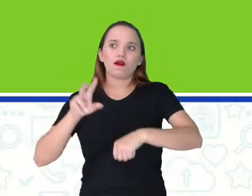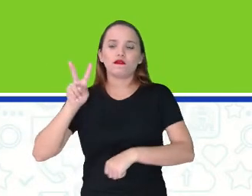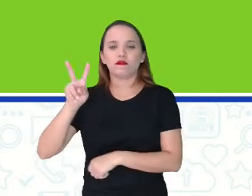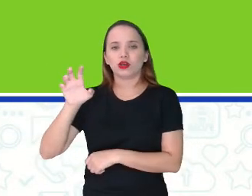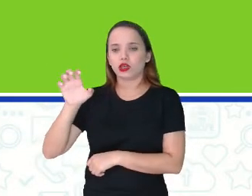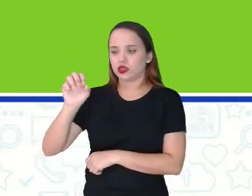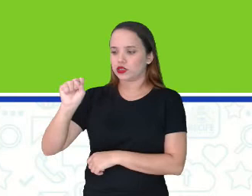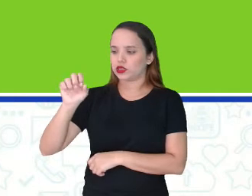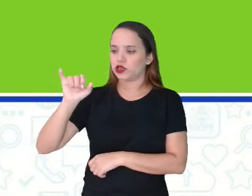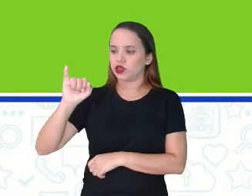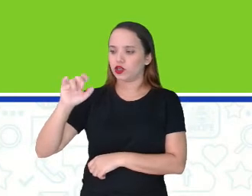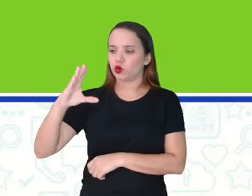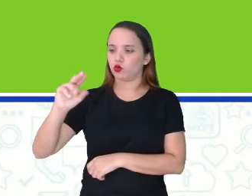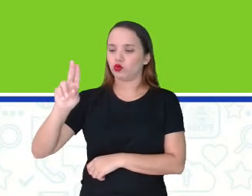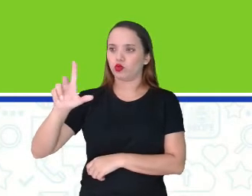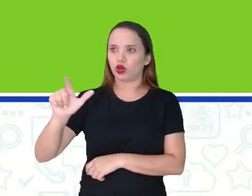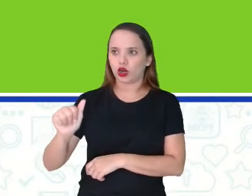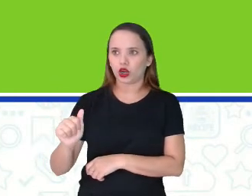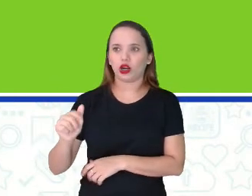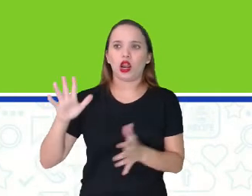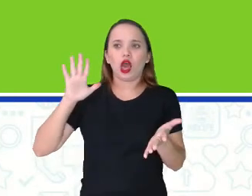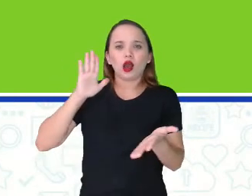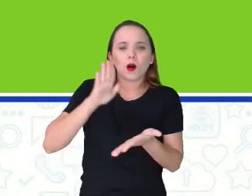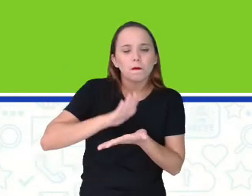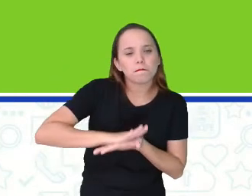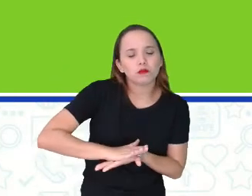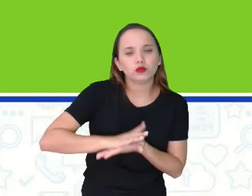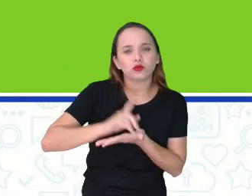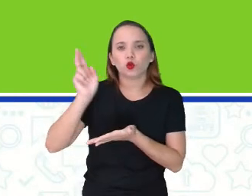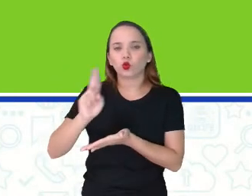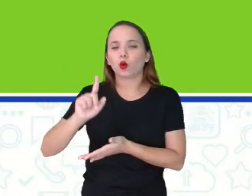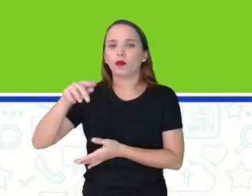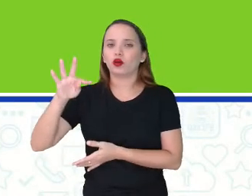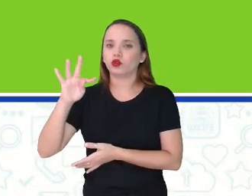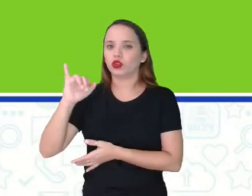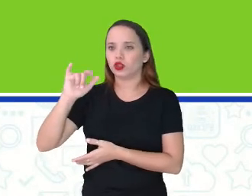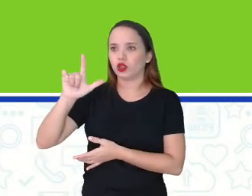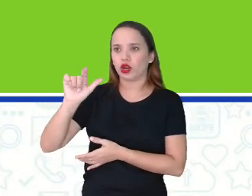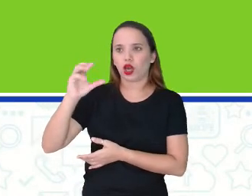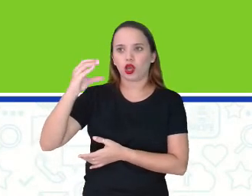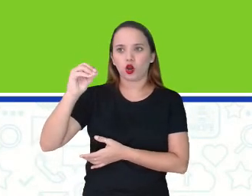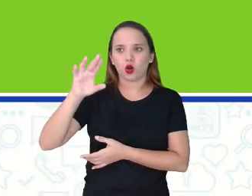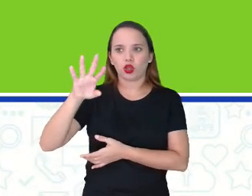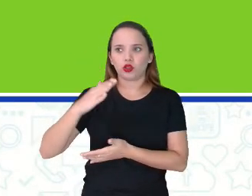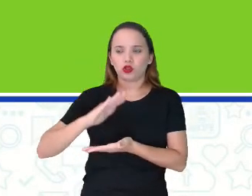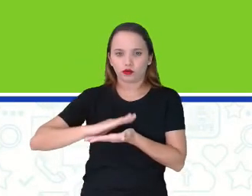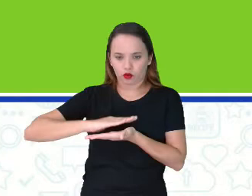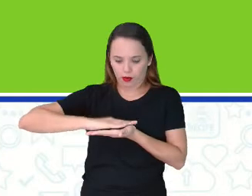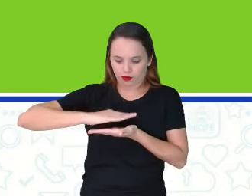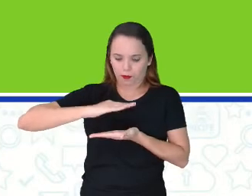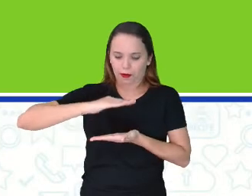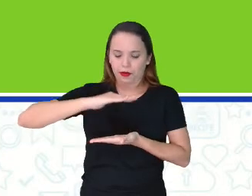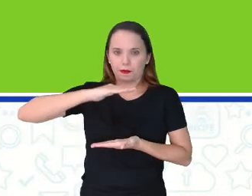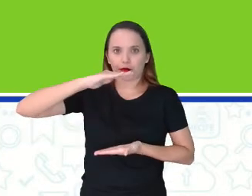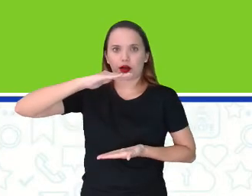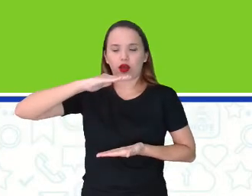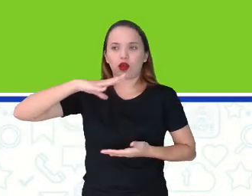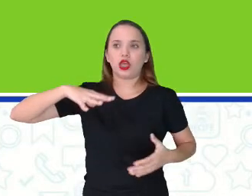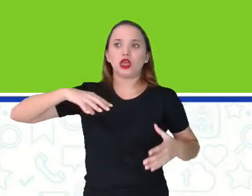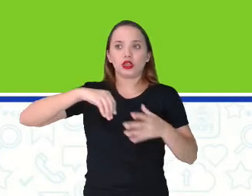encontram-se empilhados, formando estruturas que são denominadas granas. Os tilacoides, eles ficam empilhados e é onde encontramos